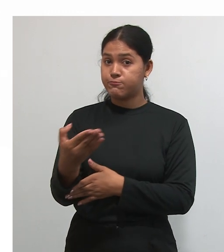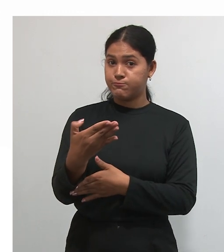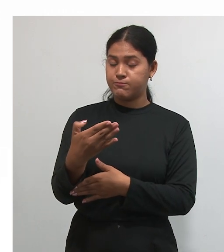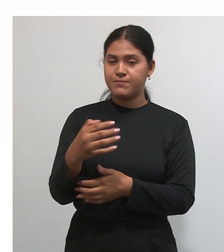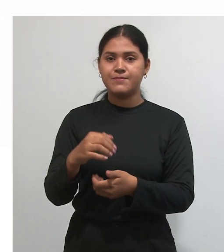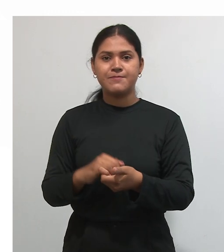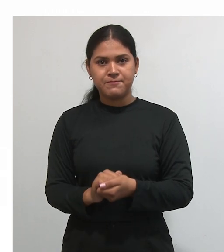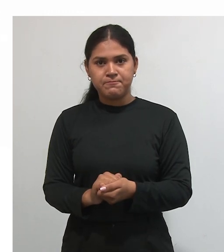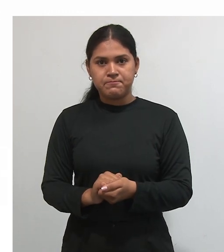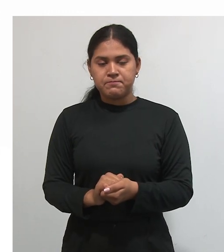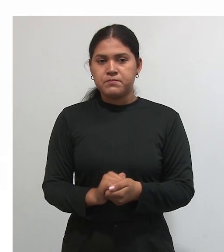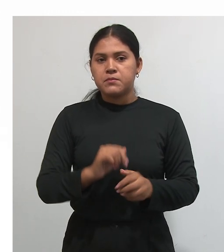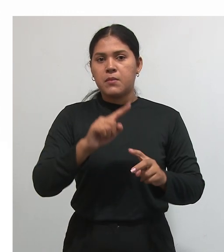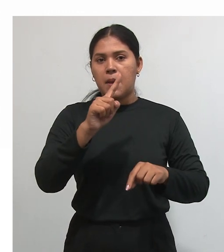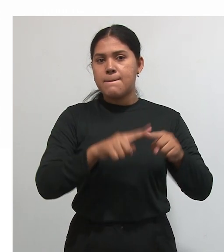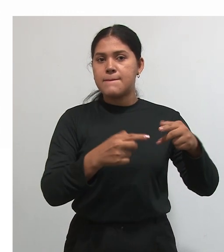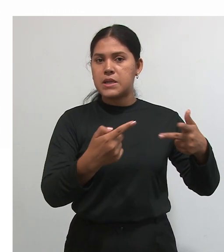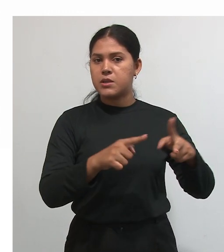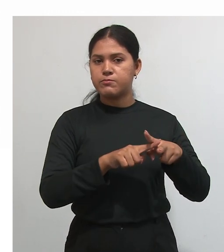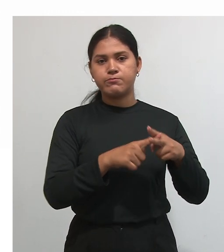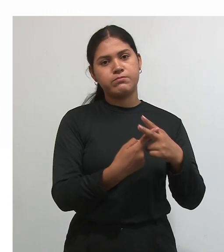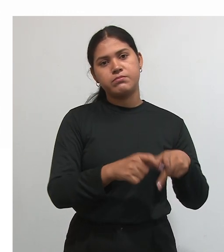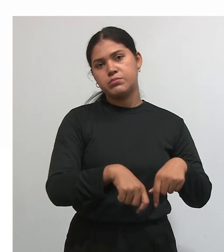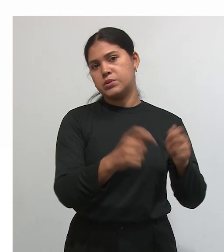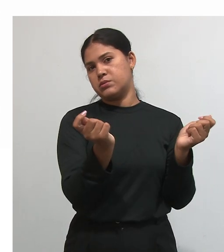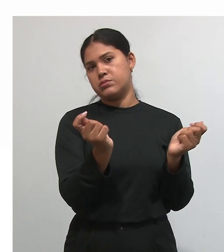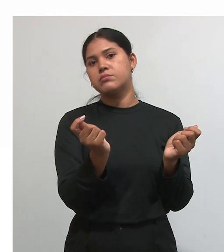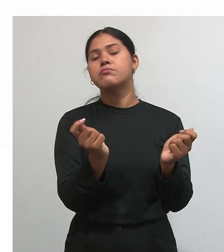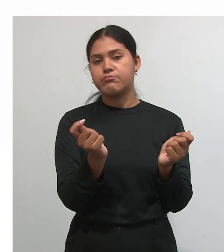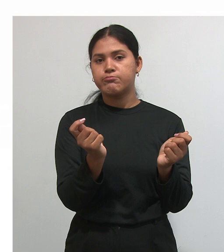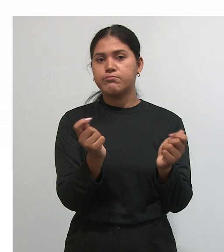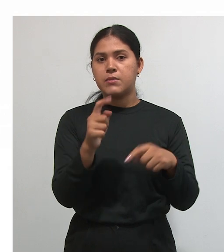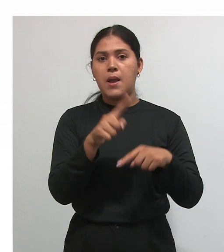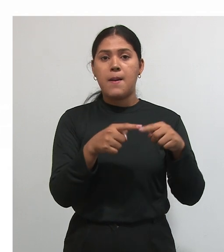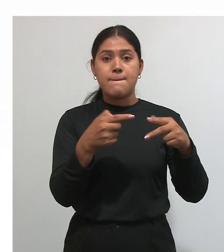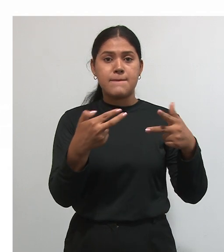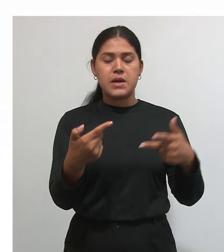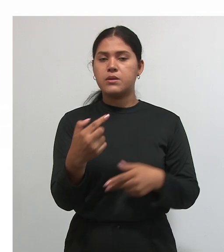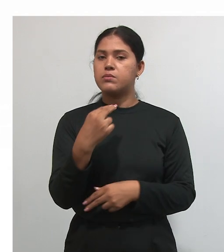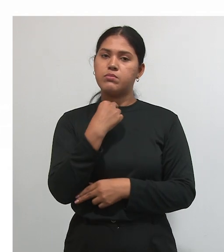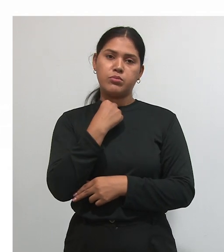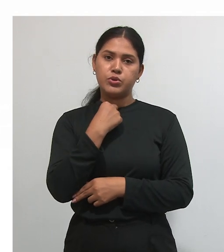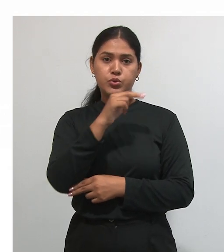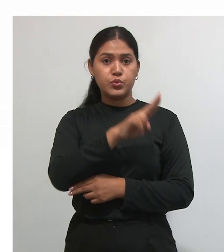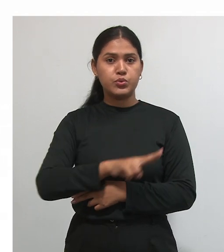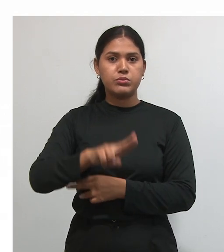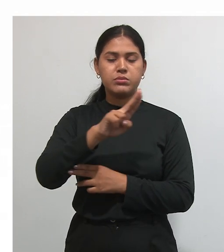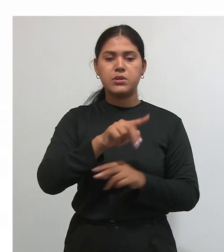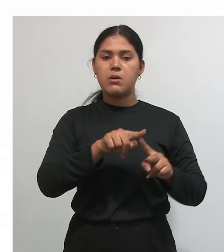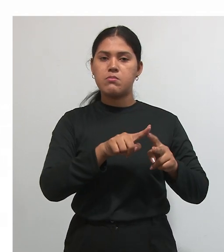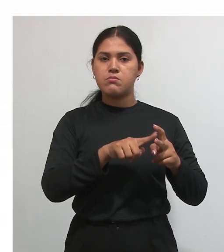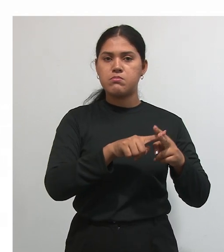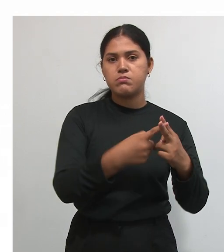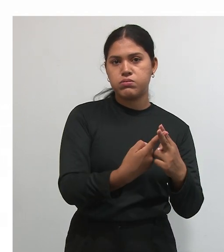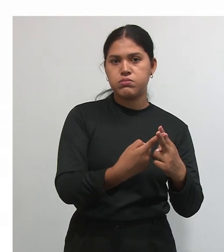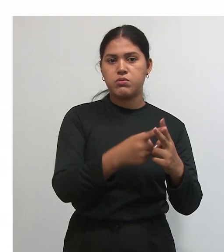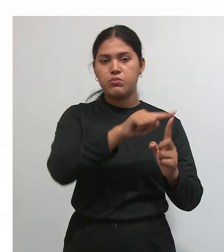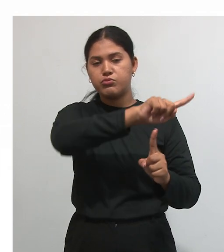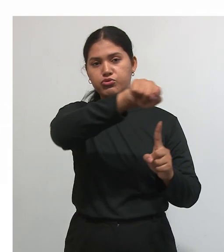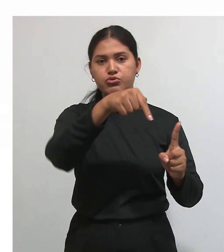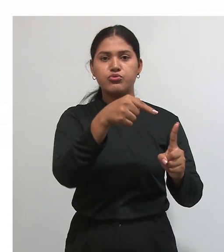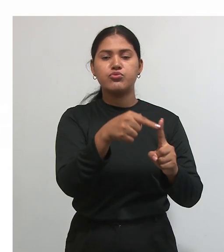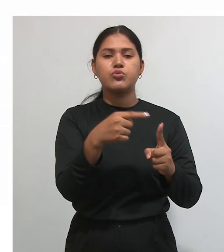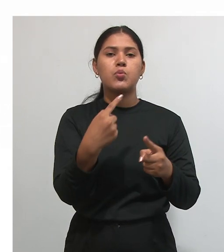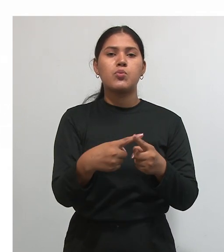novo. Temos também aqui o irrecuperável. O que são? São bens, né, que não mais puder ser utilizado para o